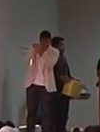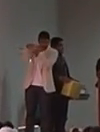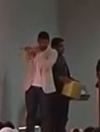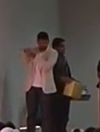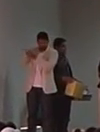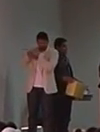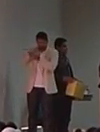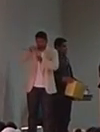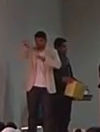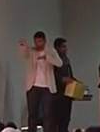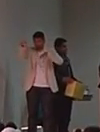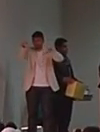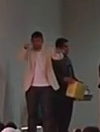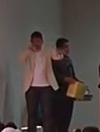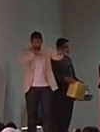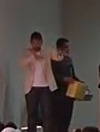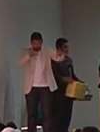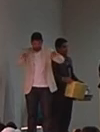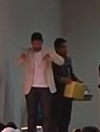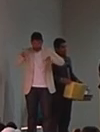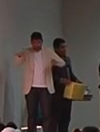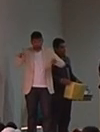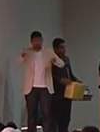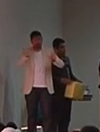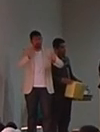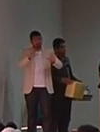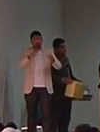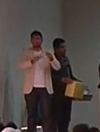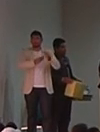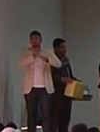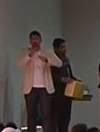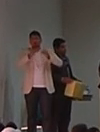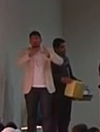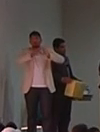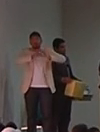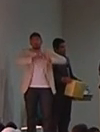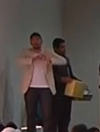efetivamente praticarem a autonomia prevista na Lei